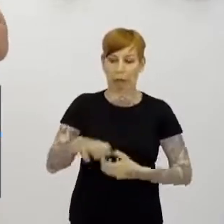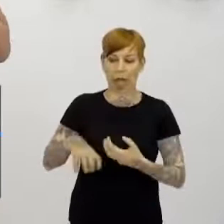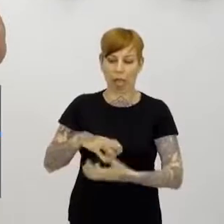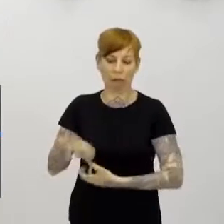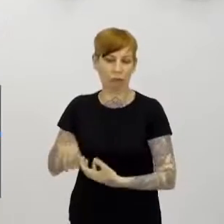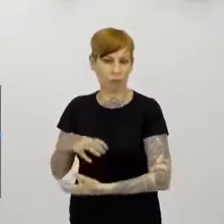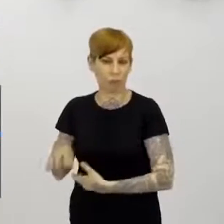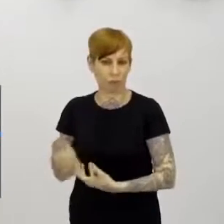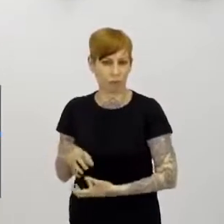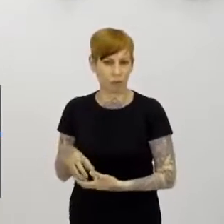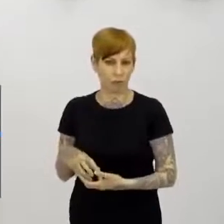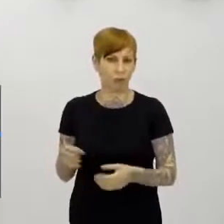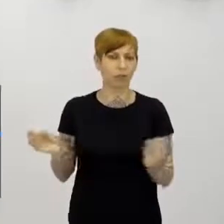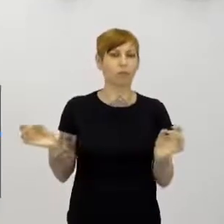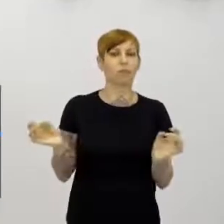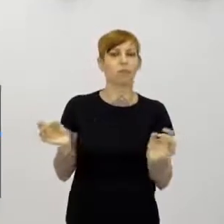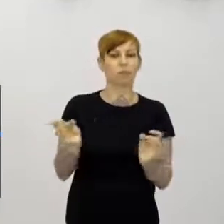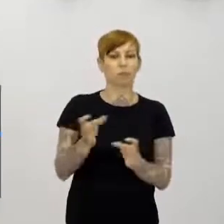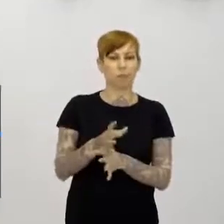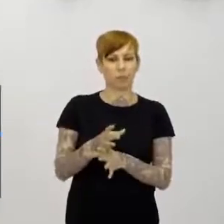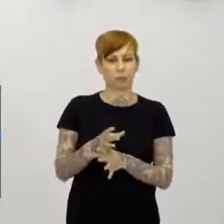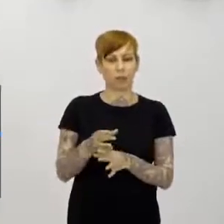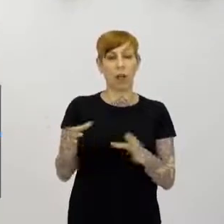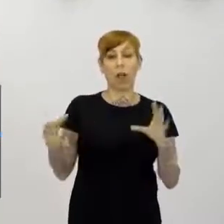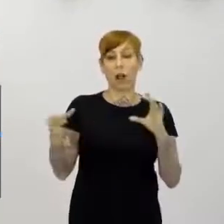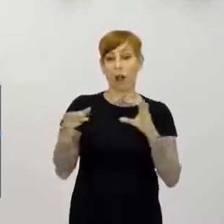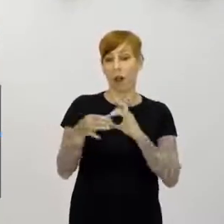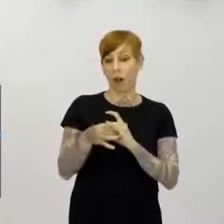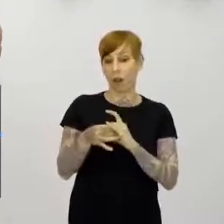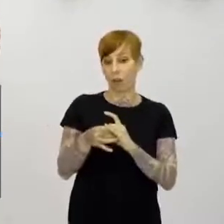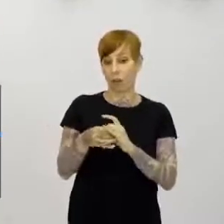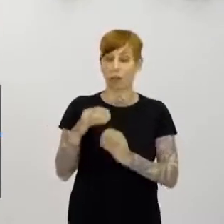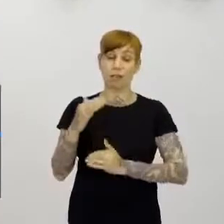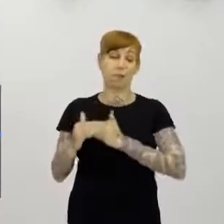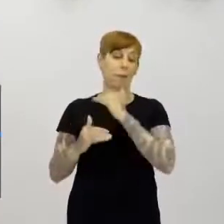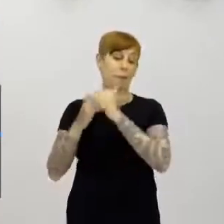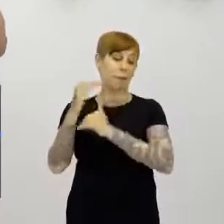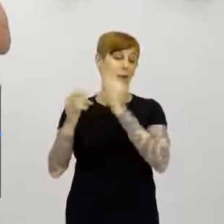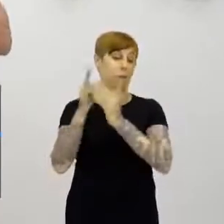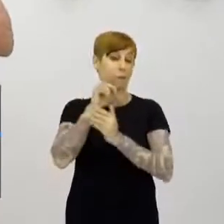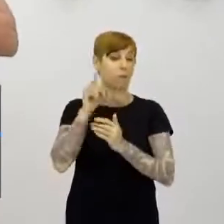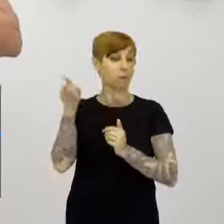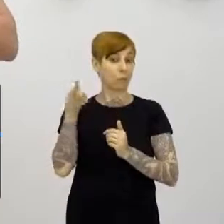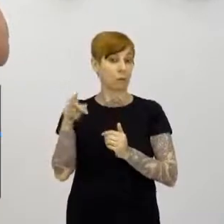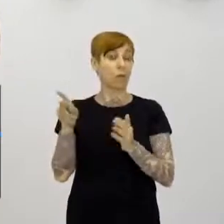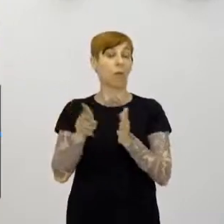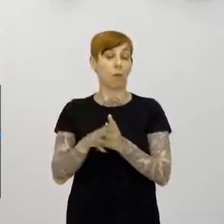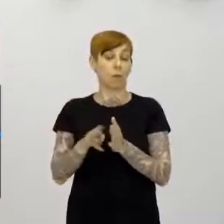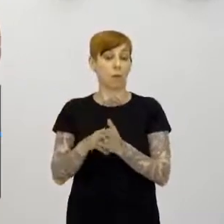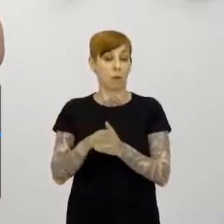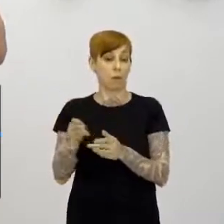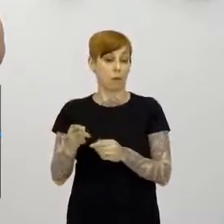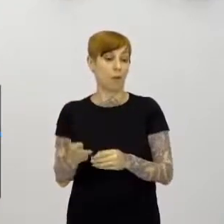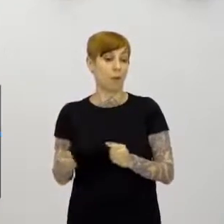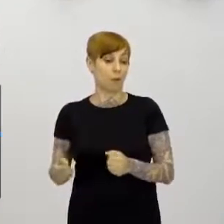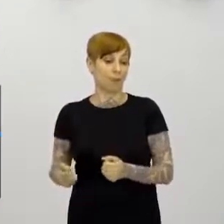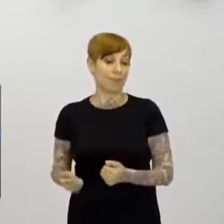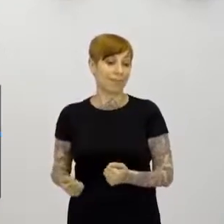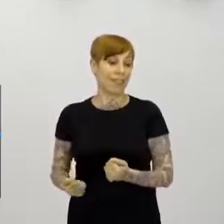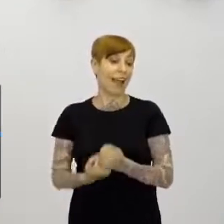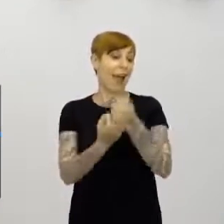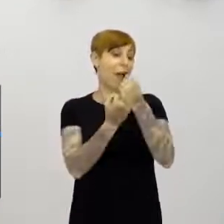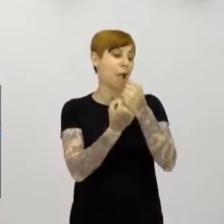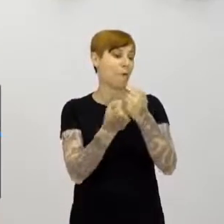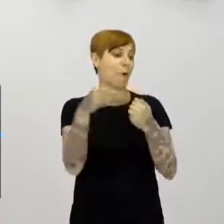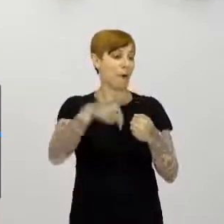E culmina aí com a Aliança para o Progresso, onde em 1964 eles têm um apoio e a gente